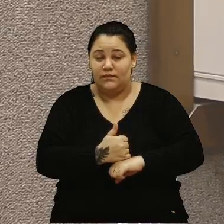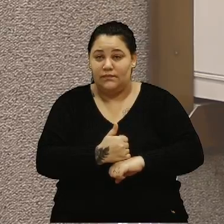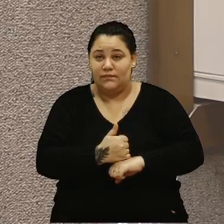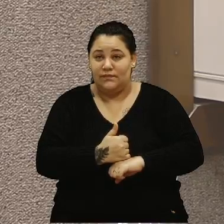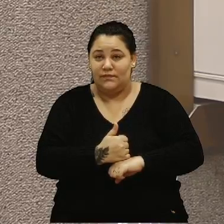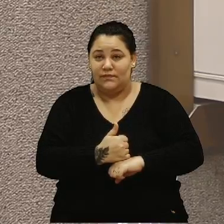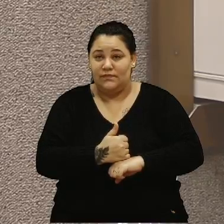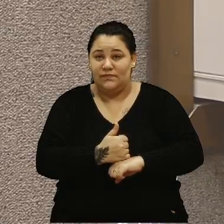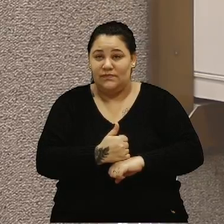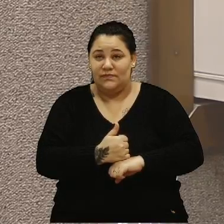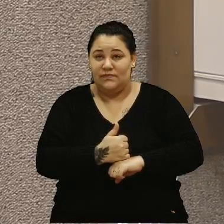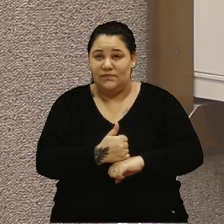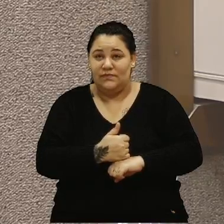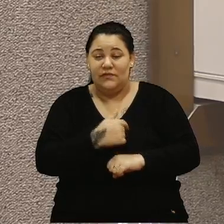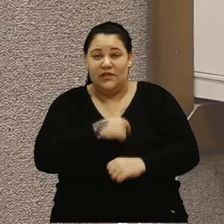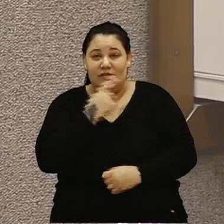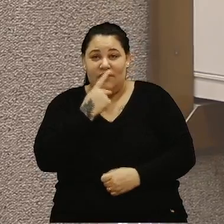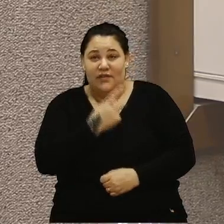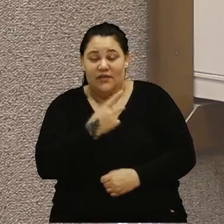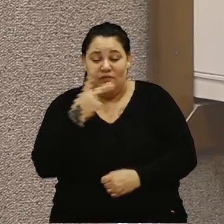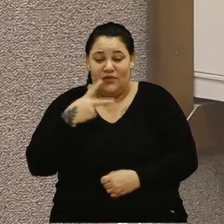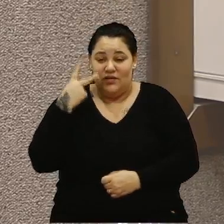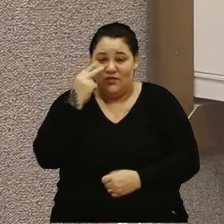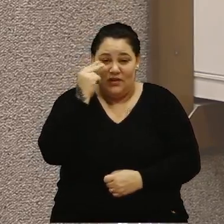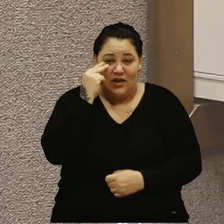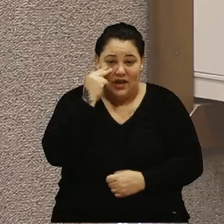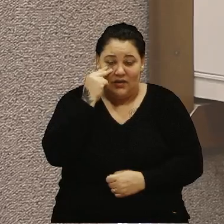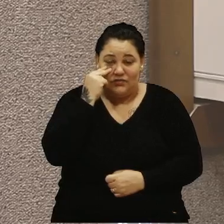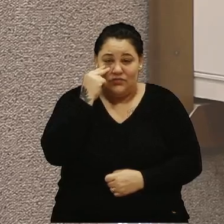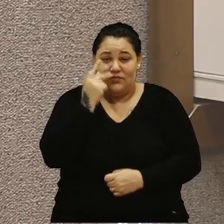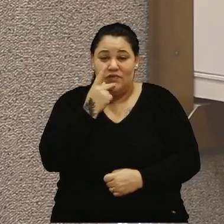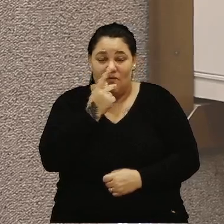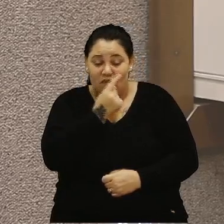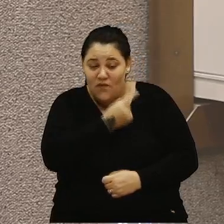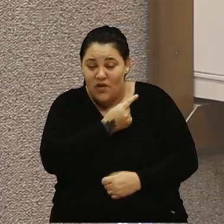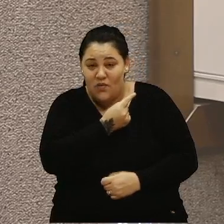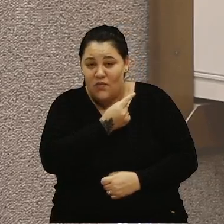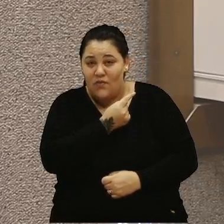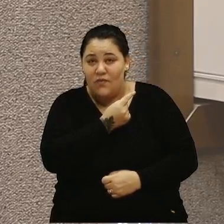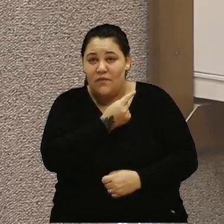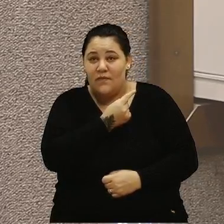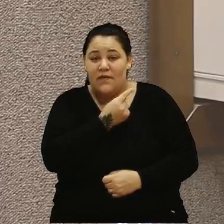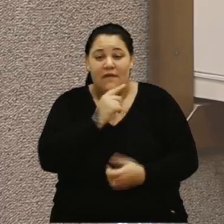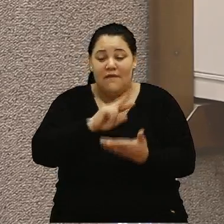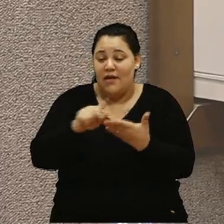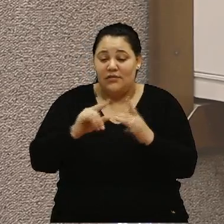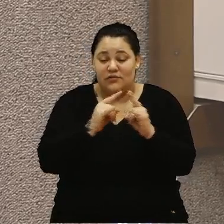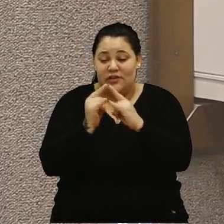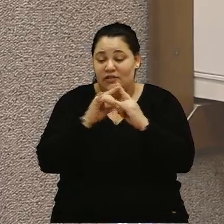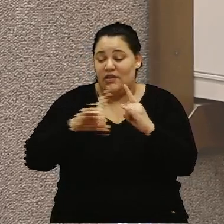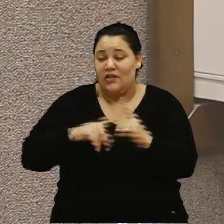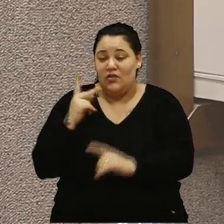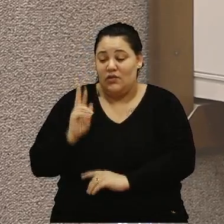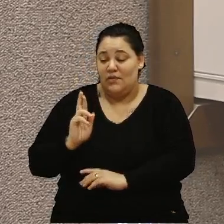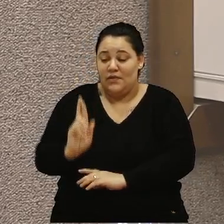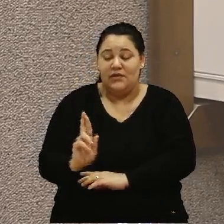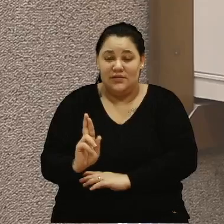então, eu ia falar o que o vereador Cláudio Libardi falou, né? Que várias entidades têm duas representantes. Antes tinha